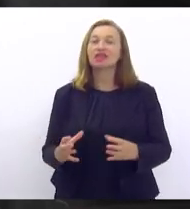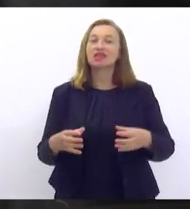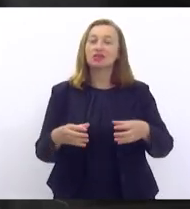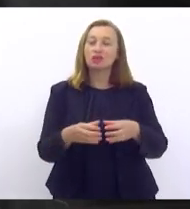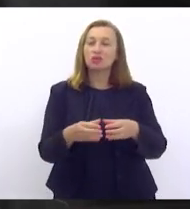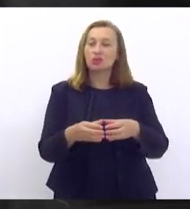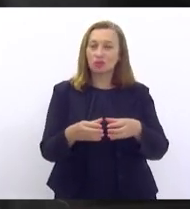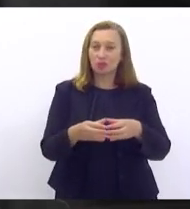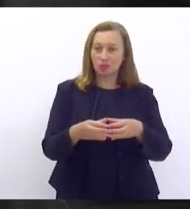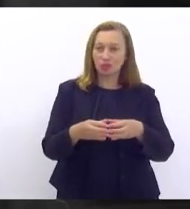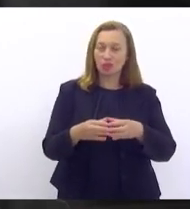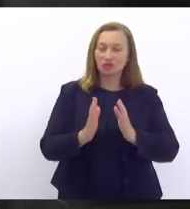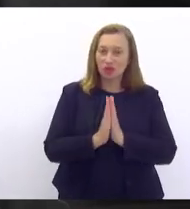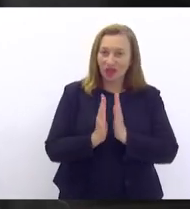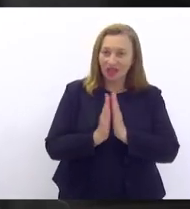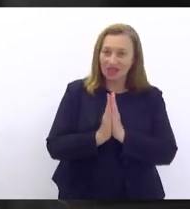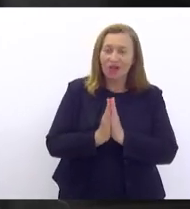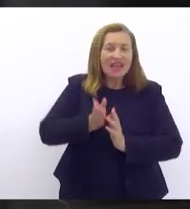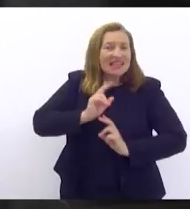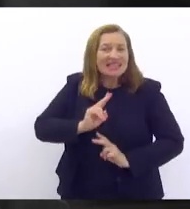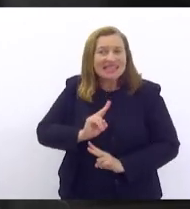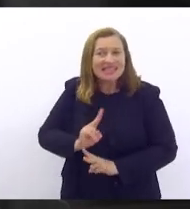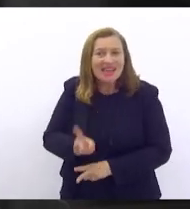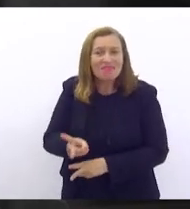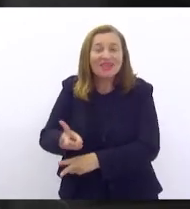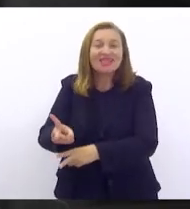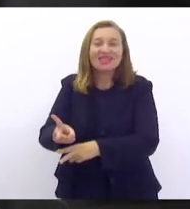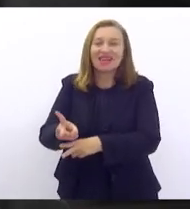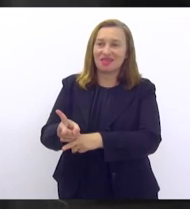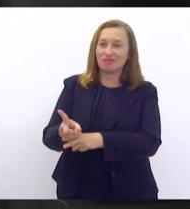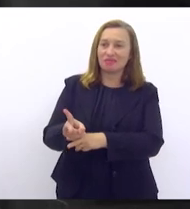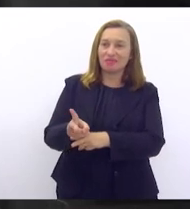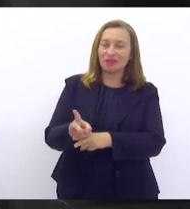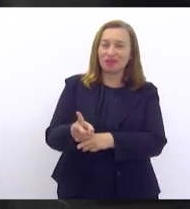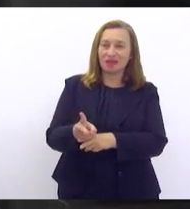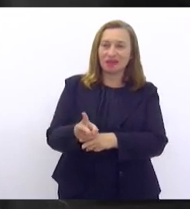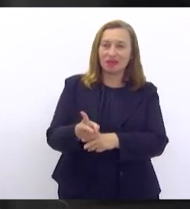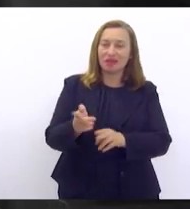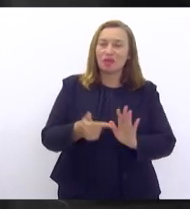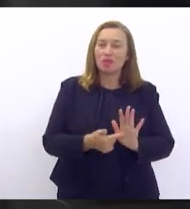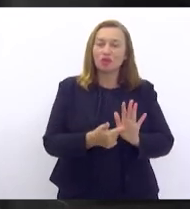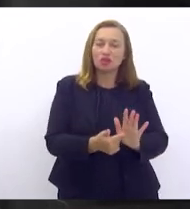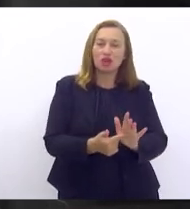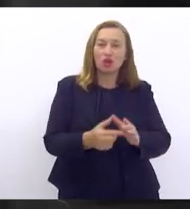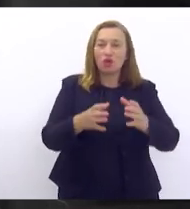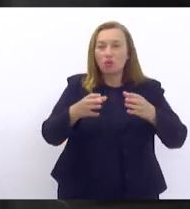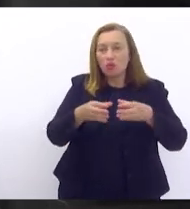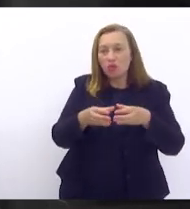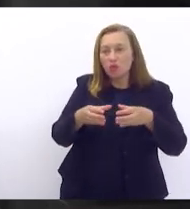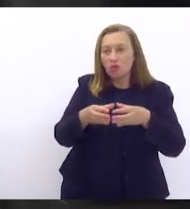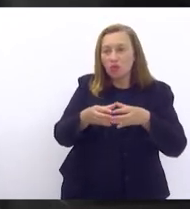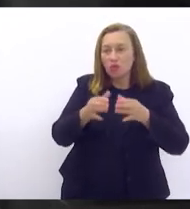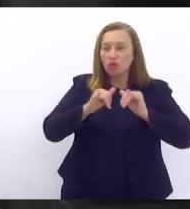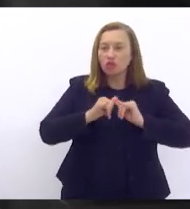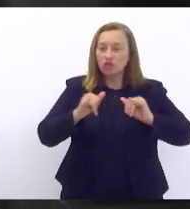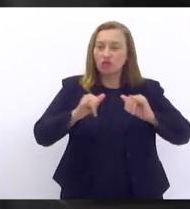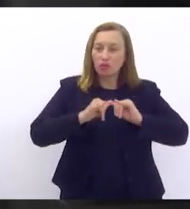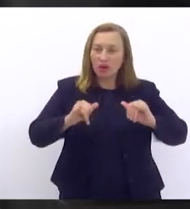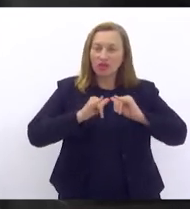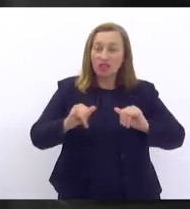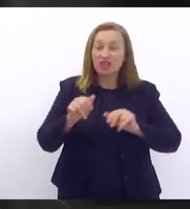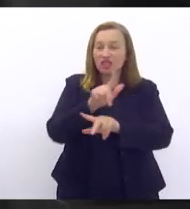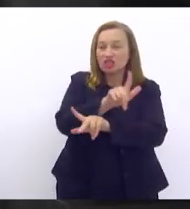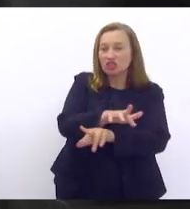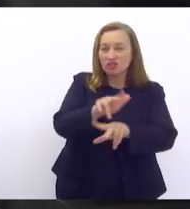eclesial, além de sempre se destacar como um polo formativo diferenciado em